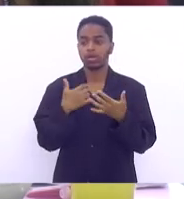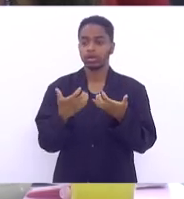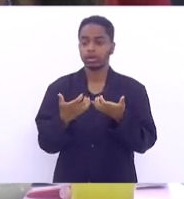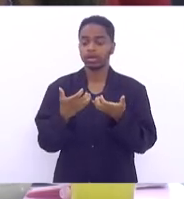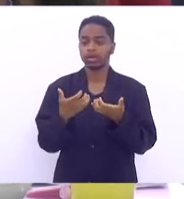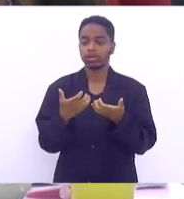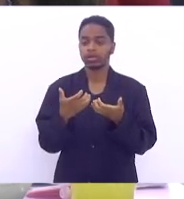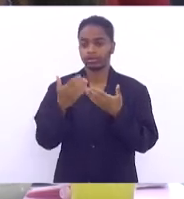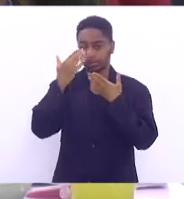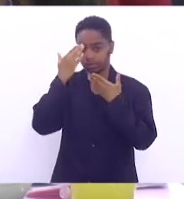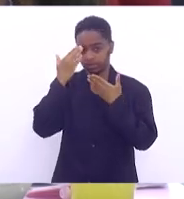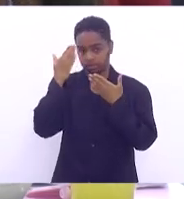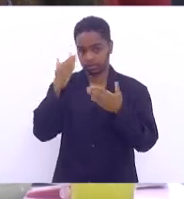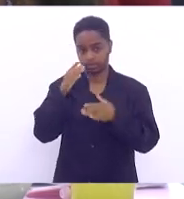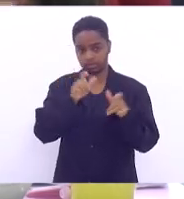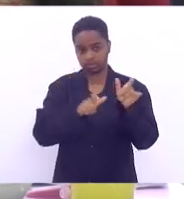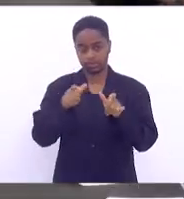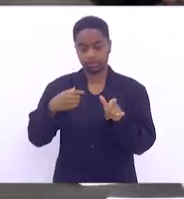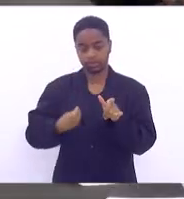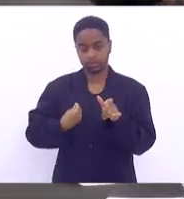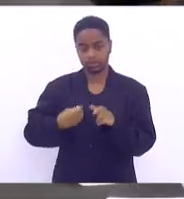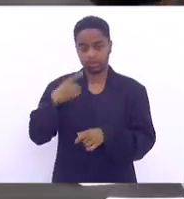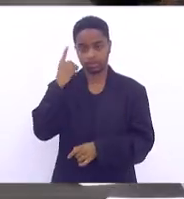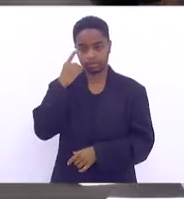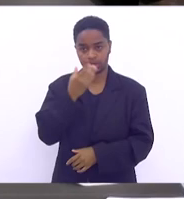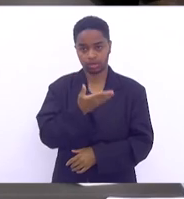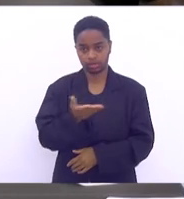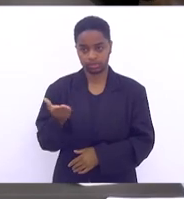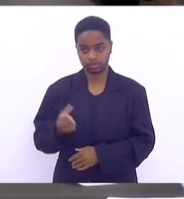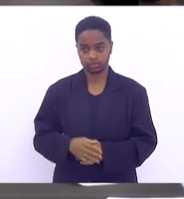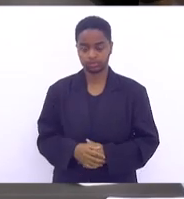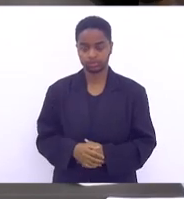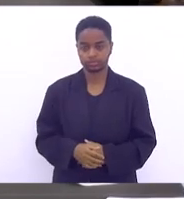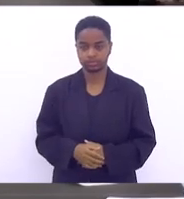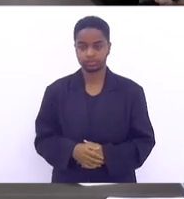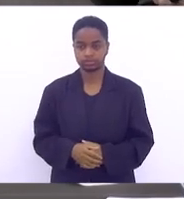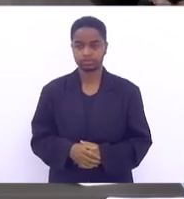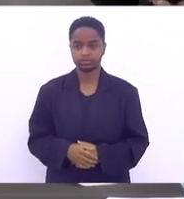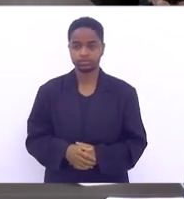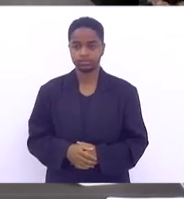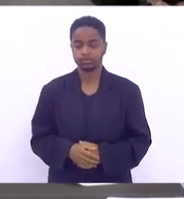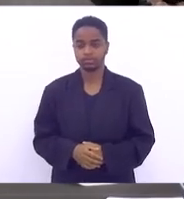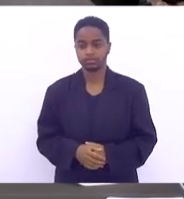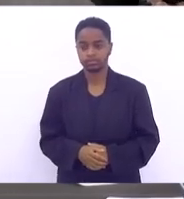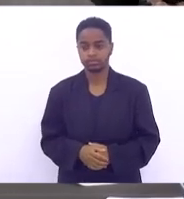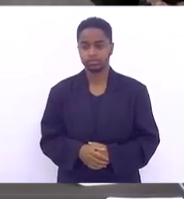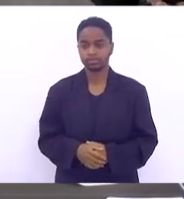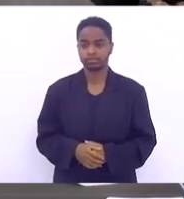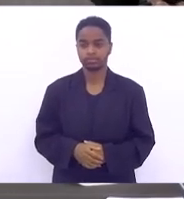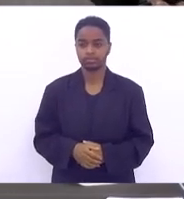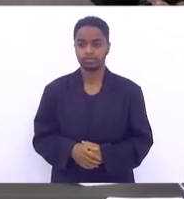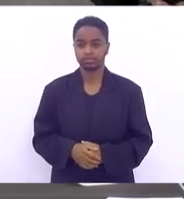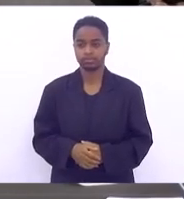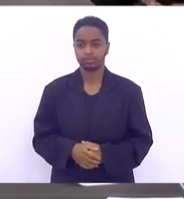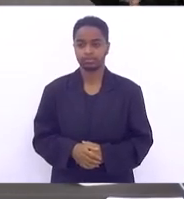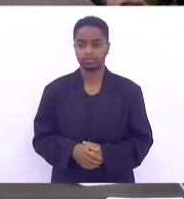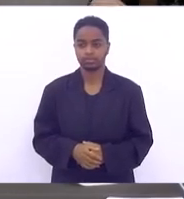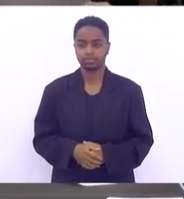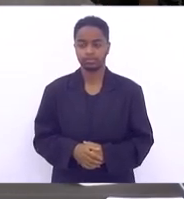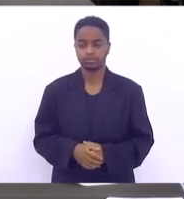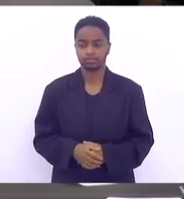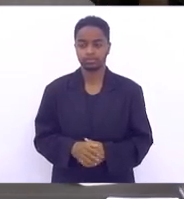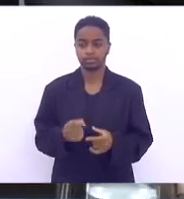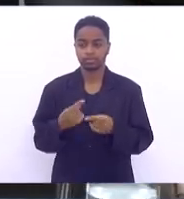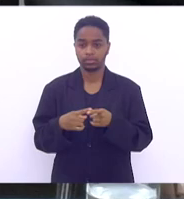dos deputados e também a nossa audiência. Deputado Fred Pacheco. Pela ordem, presidente. Só pela ordem aqui. É que também, senhor presidente,